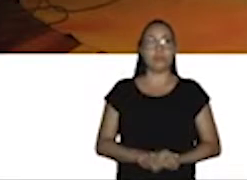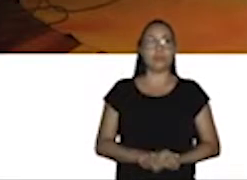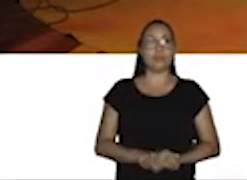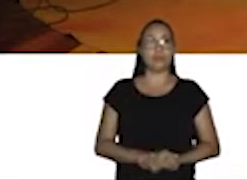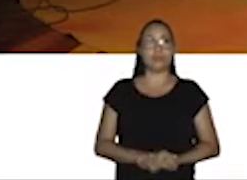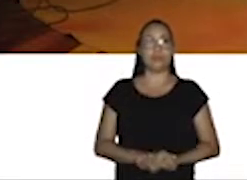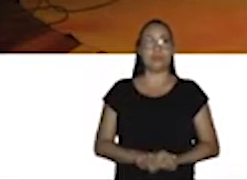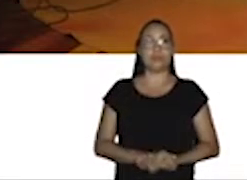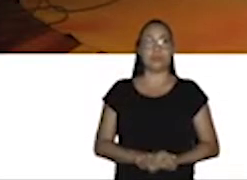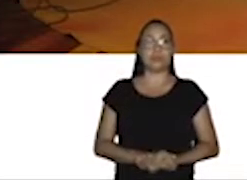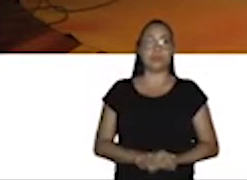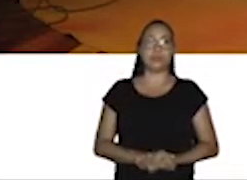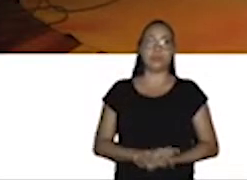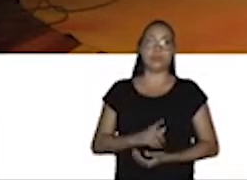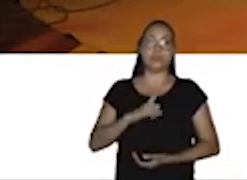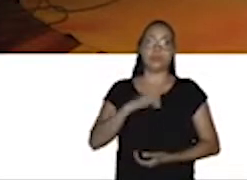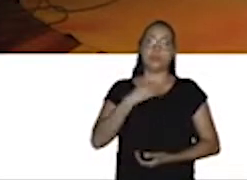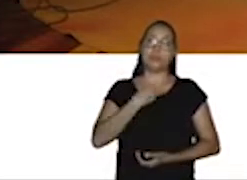Vida